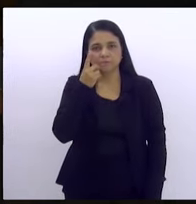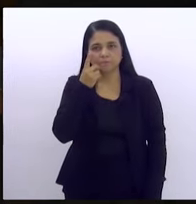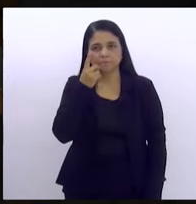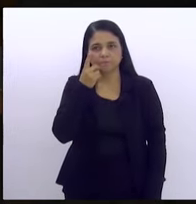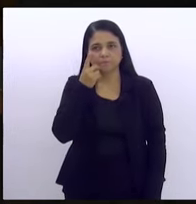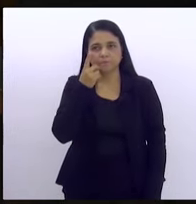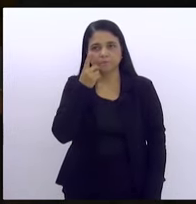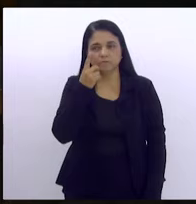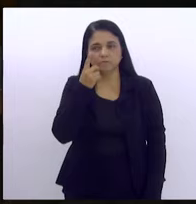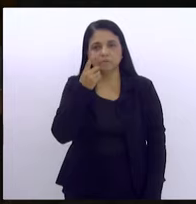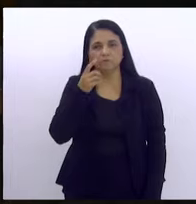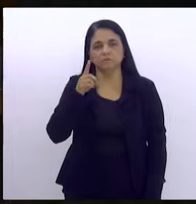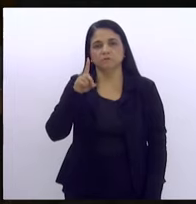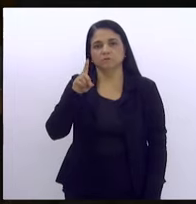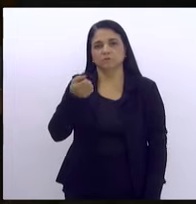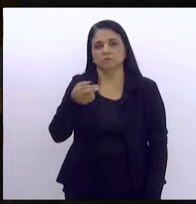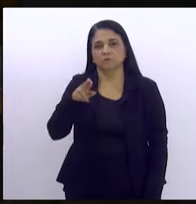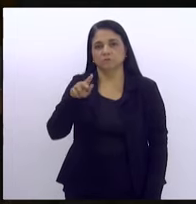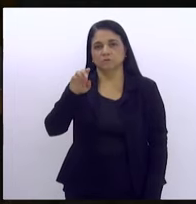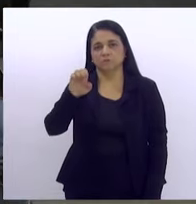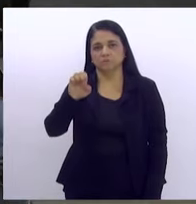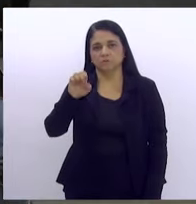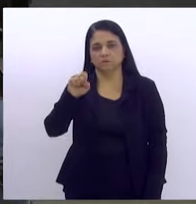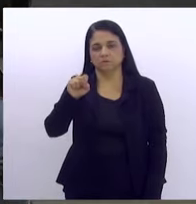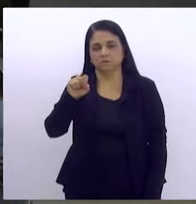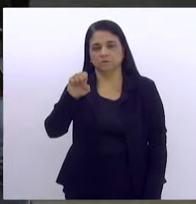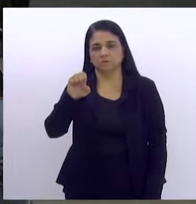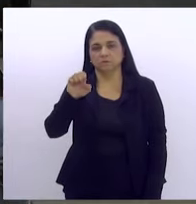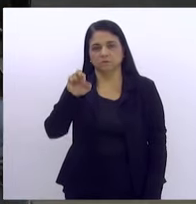aparecer? Doutor Serginho.